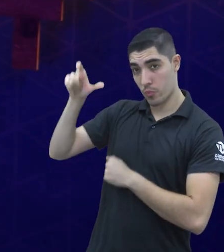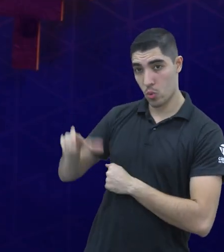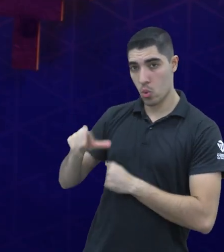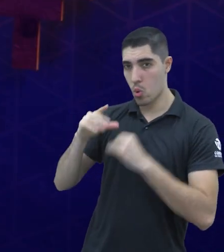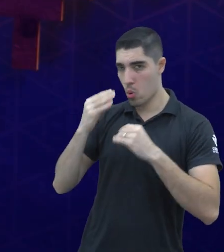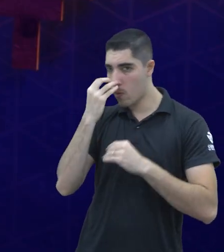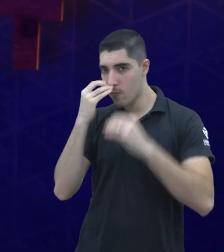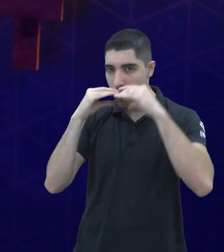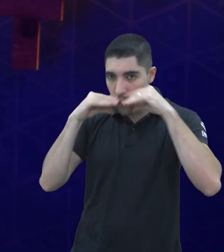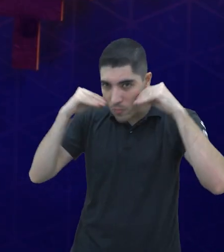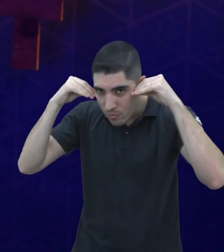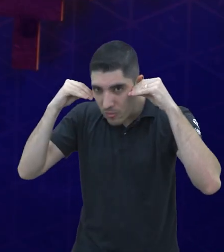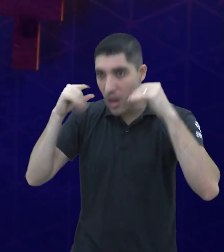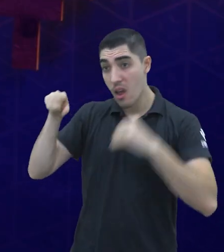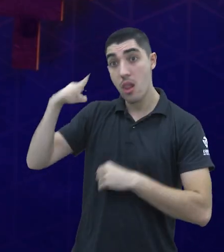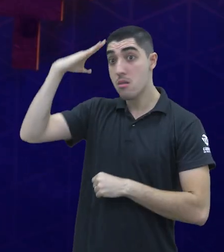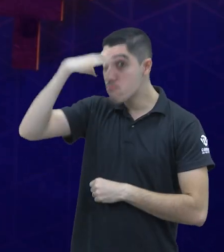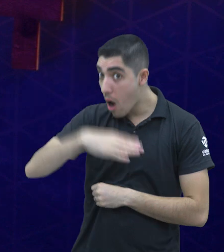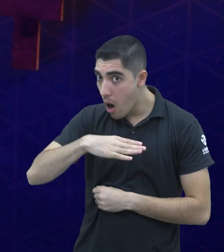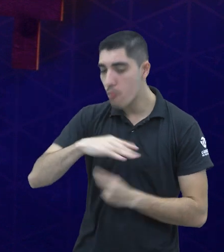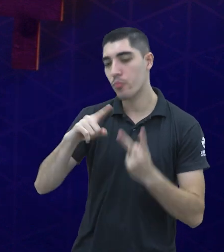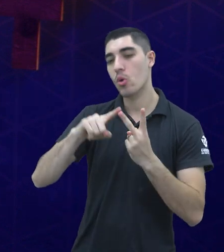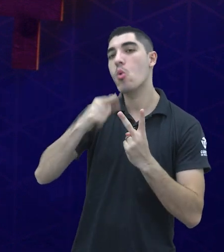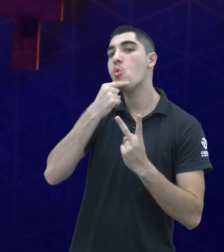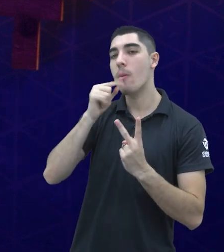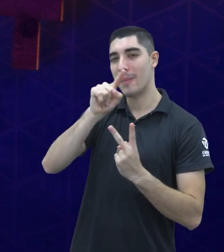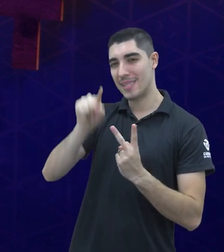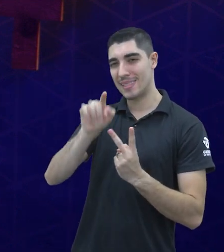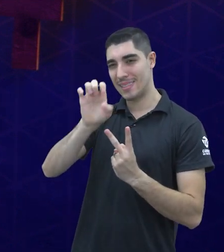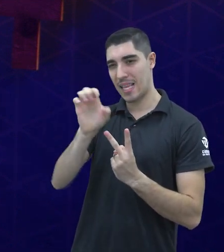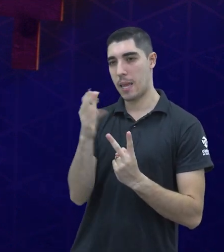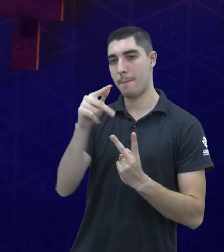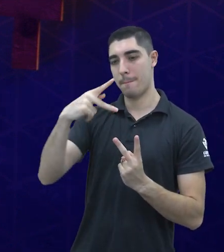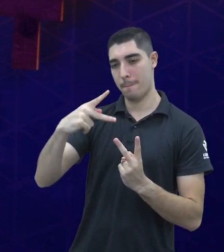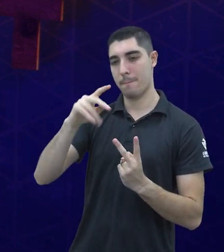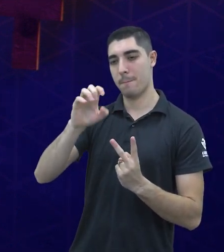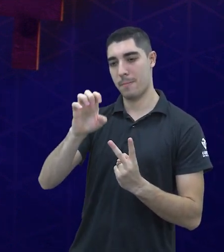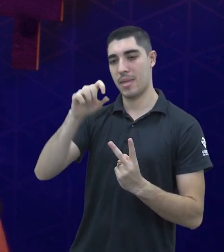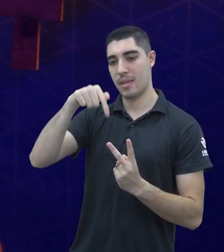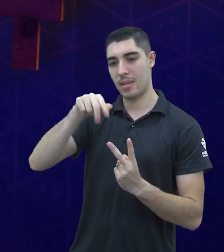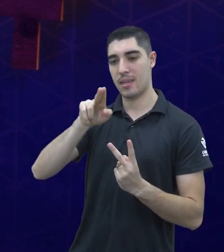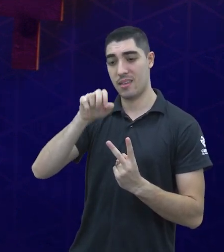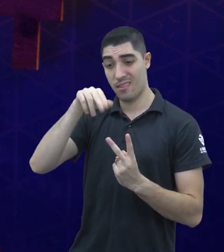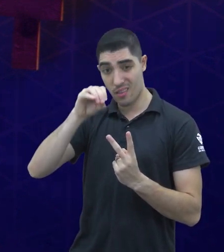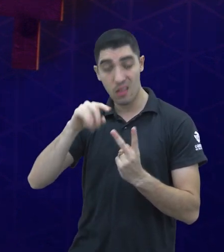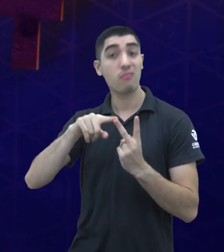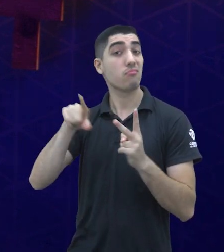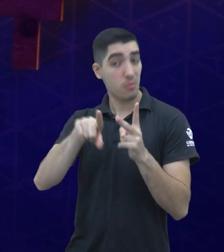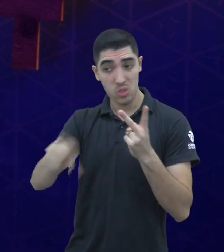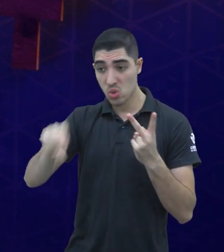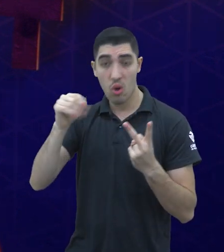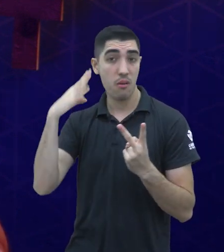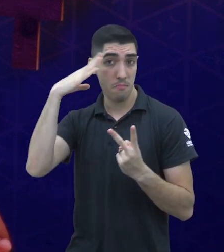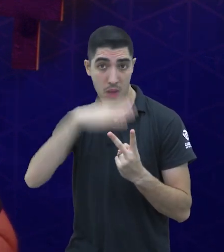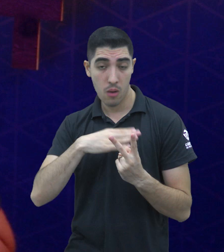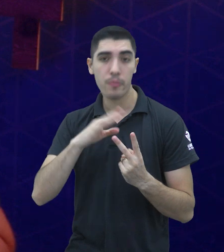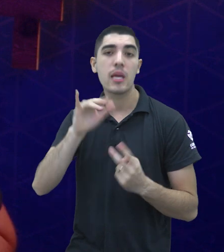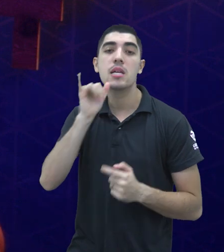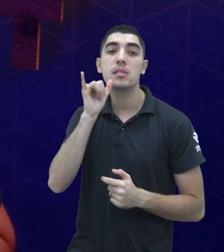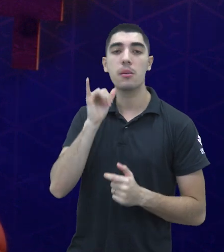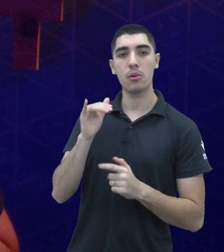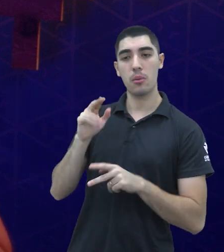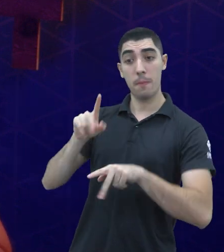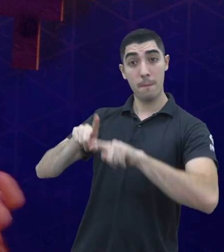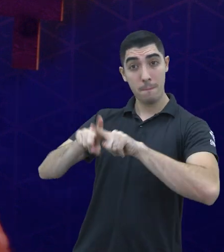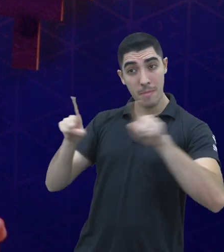é um vilão, ele é um cara que escolhe o mal, né? Mas quando a gente une a